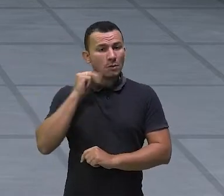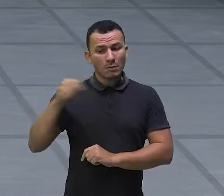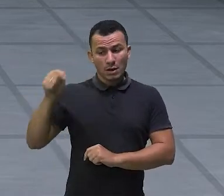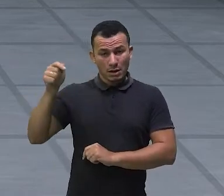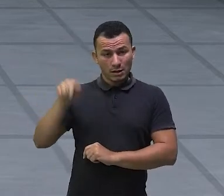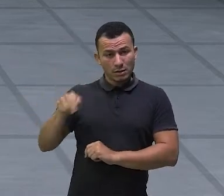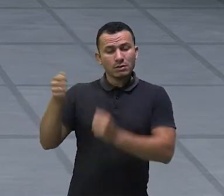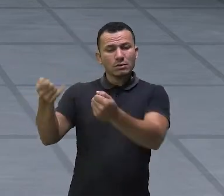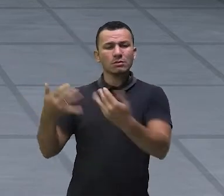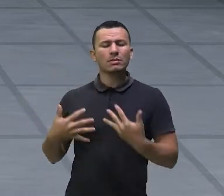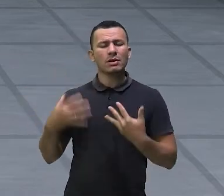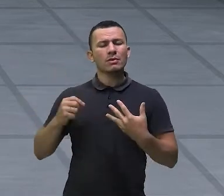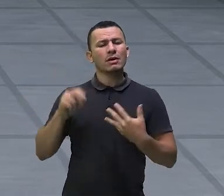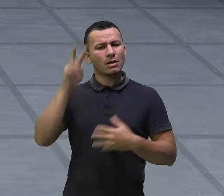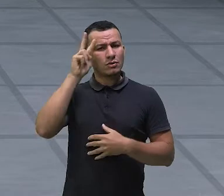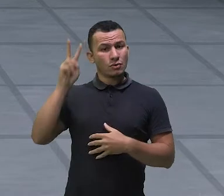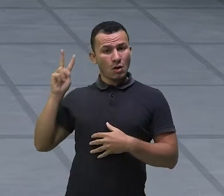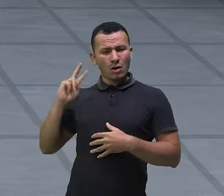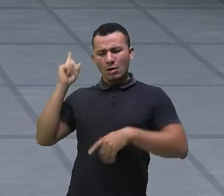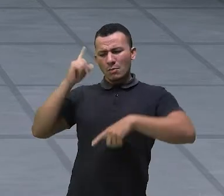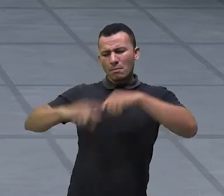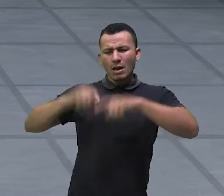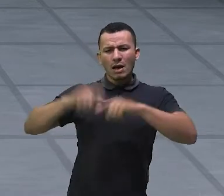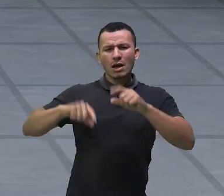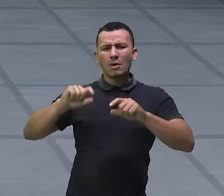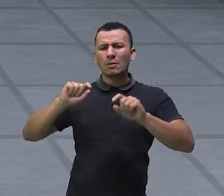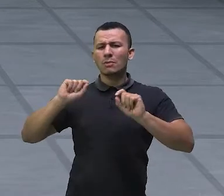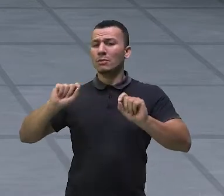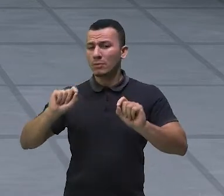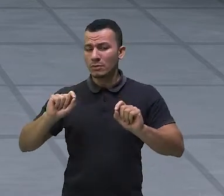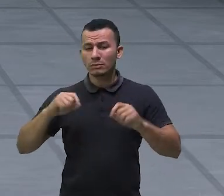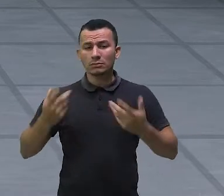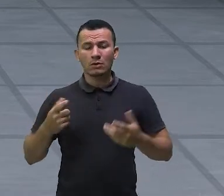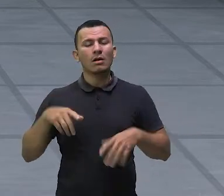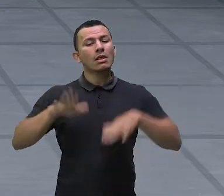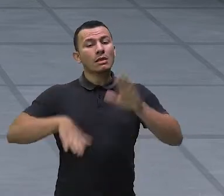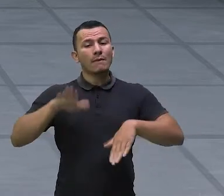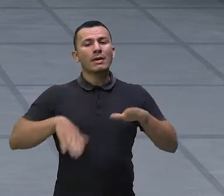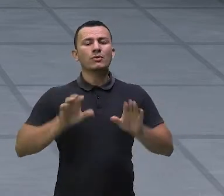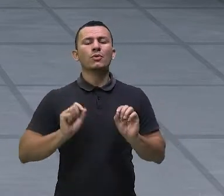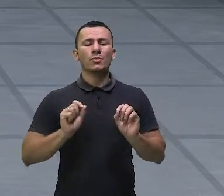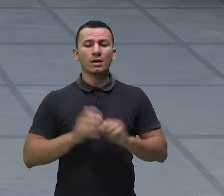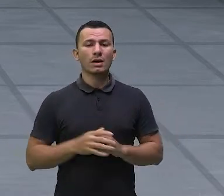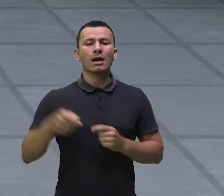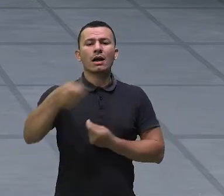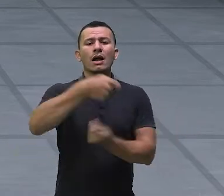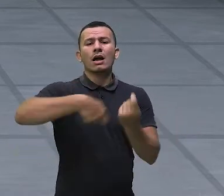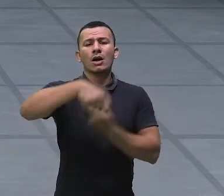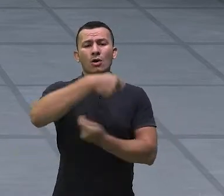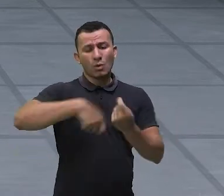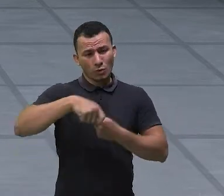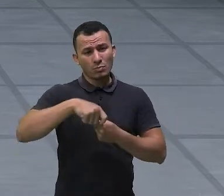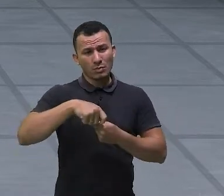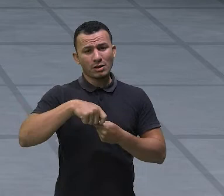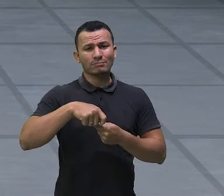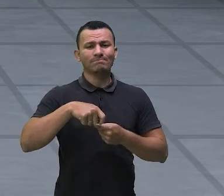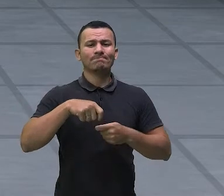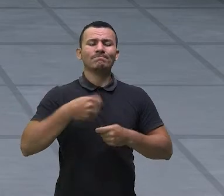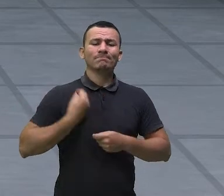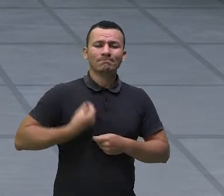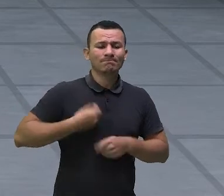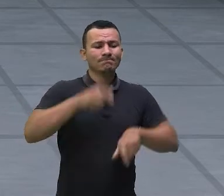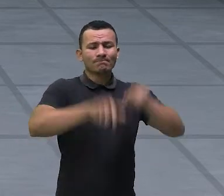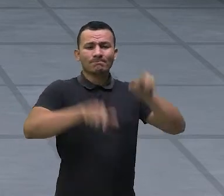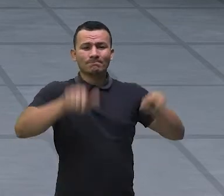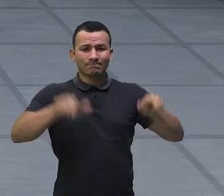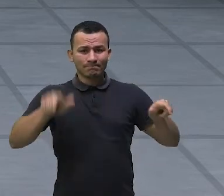materialismo histórico ele é definido pela situação econômica na qual o indivíduo